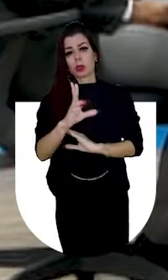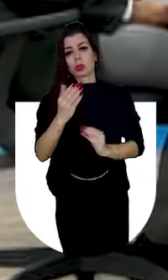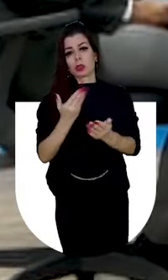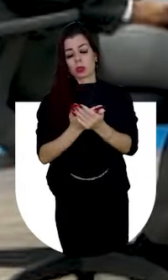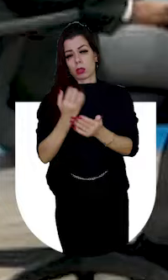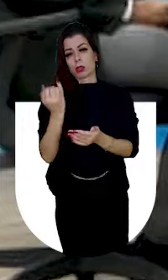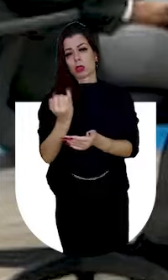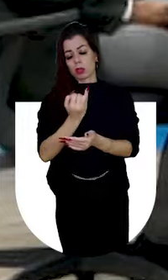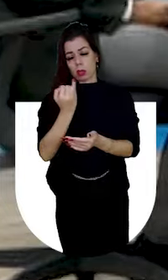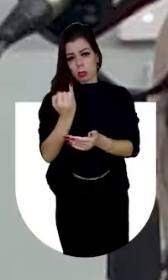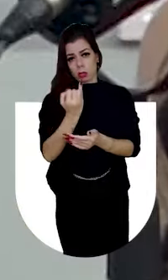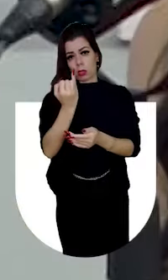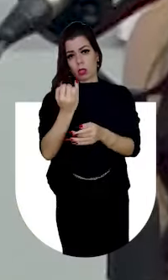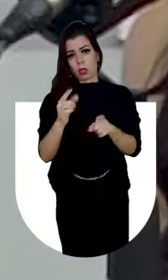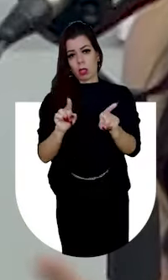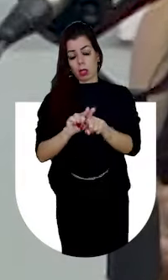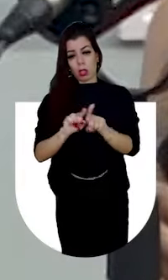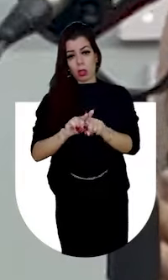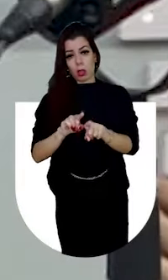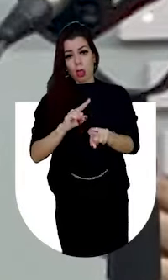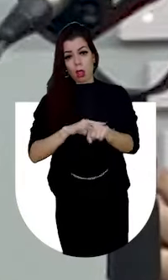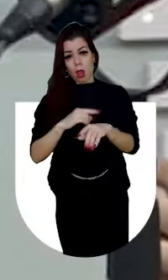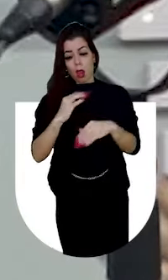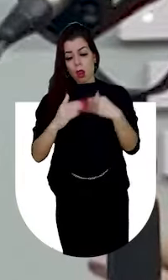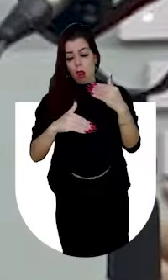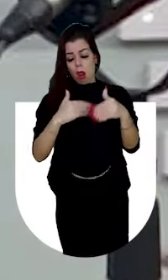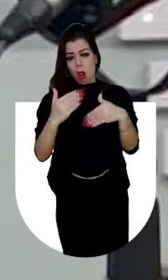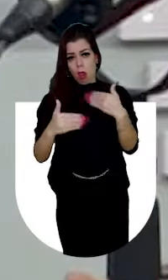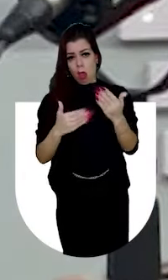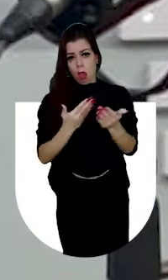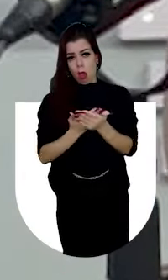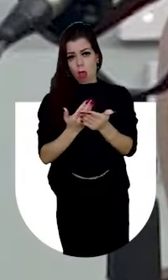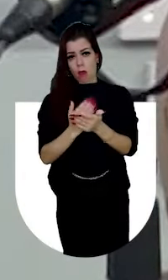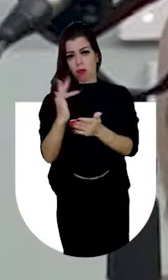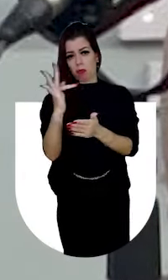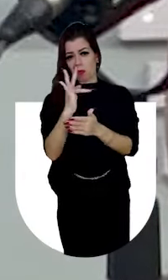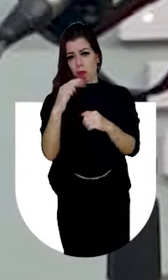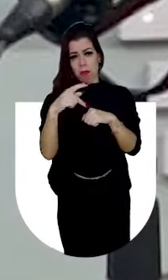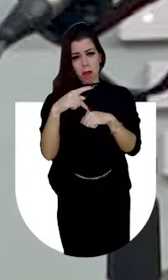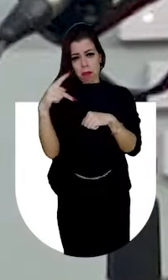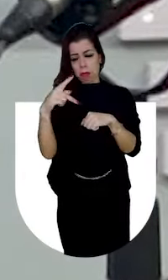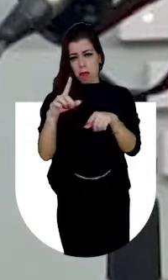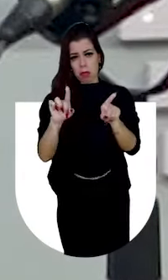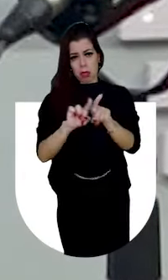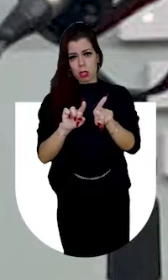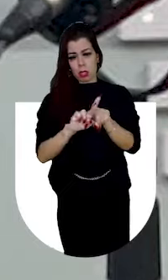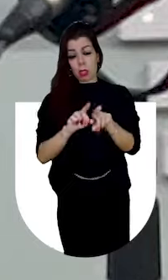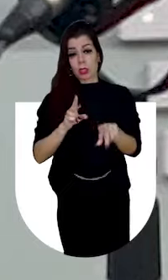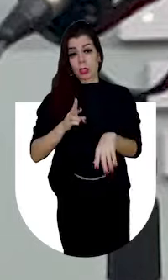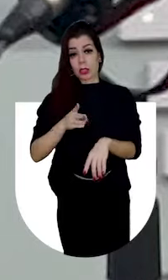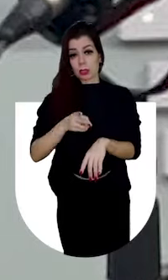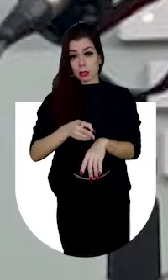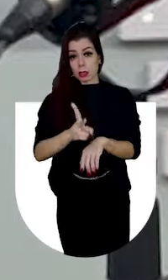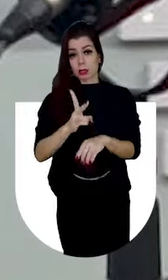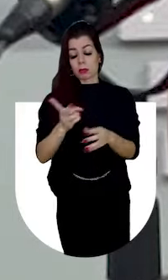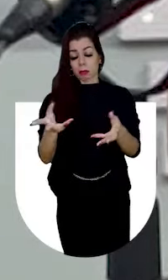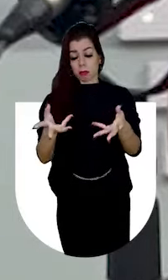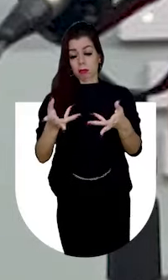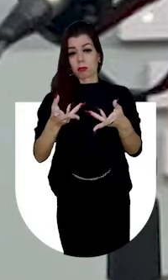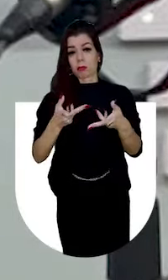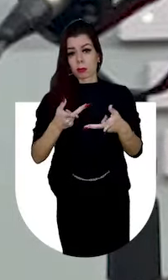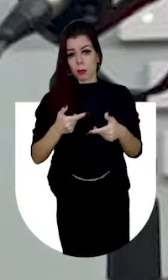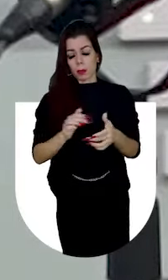bem preparado. E uma outra informação que eu tenho aqui que é muito legal da gente abordar no nosso podcast é que 144